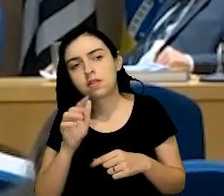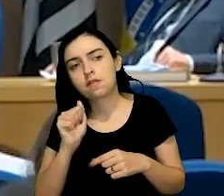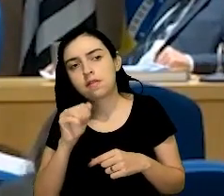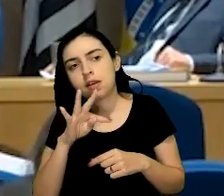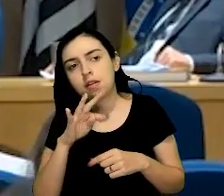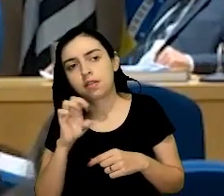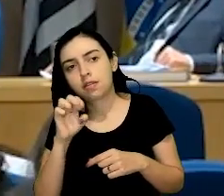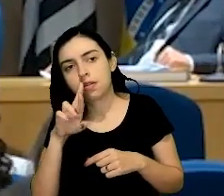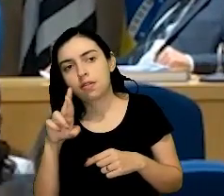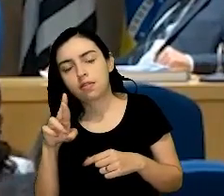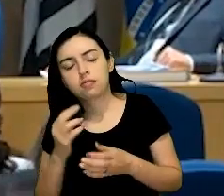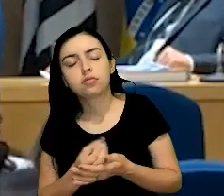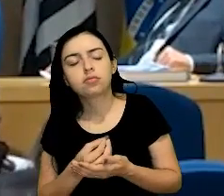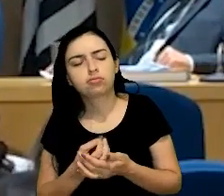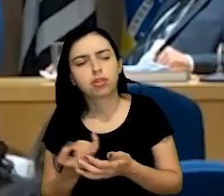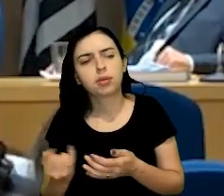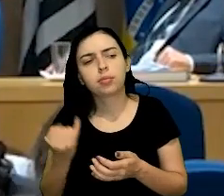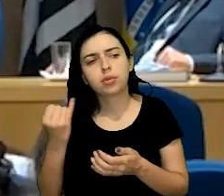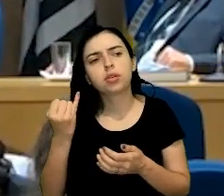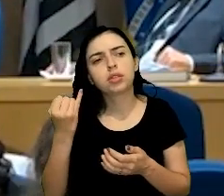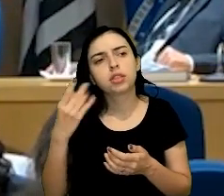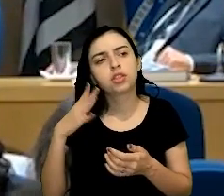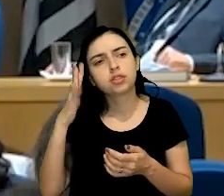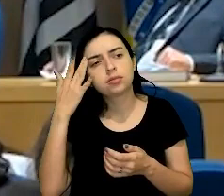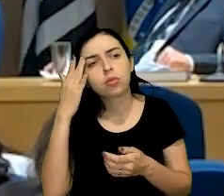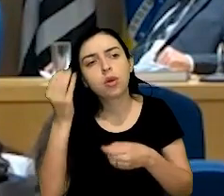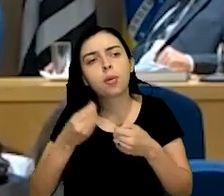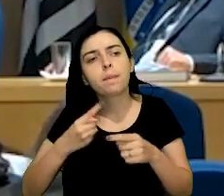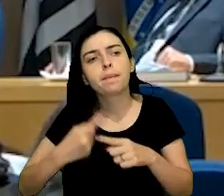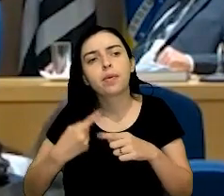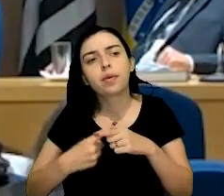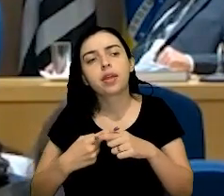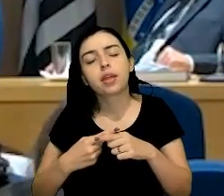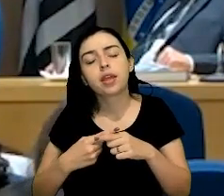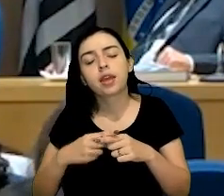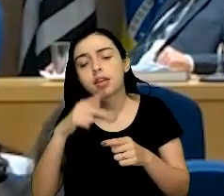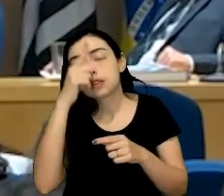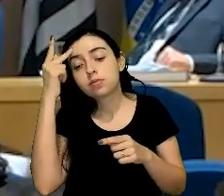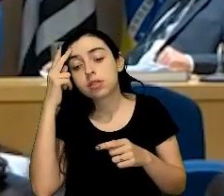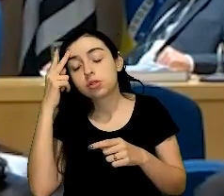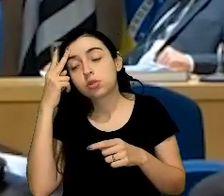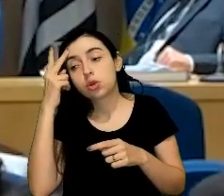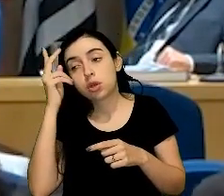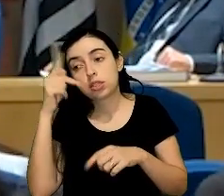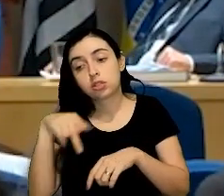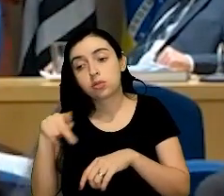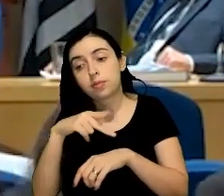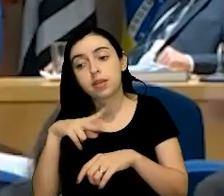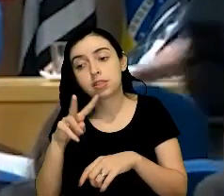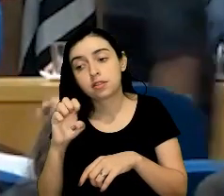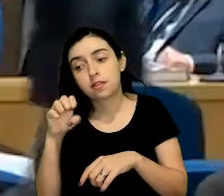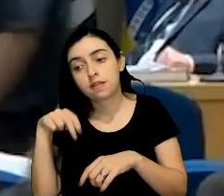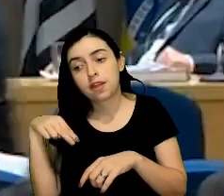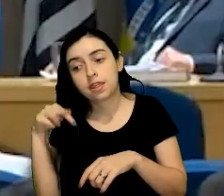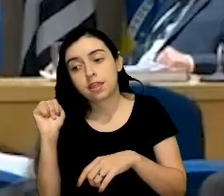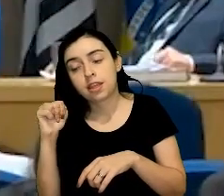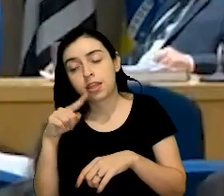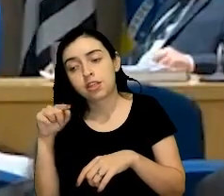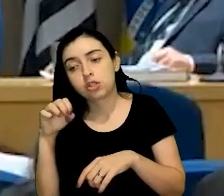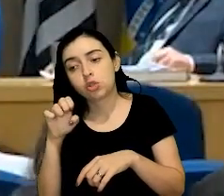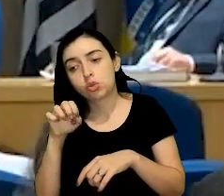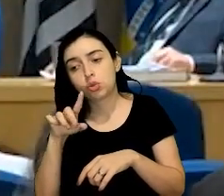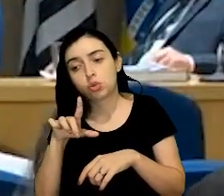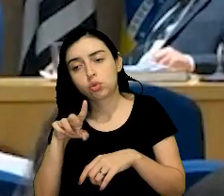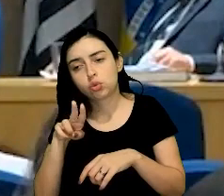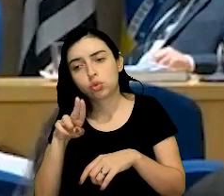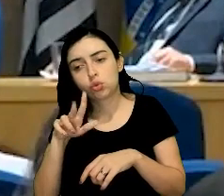os venezuelanos vêm para cá. Quer dizer, eles também, não sei se eles gostariam muito de vir para cá, né? Porque, na verdade,